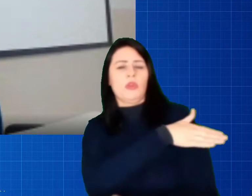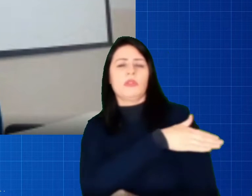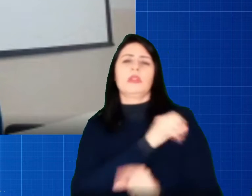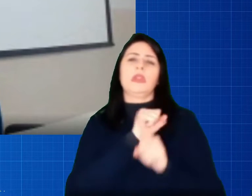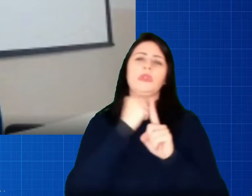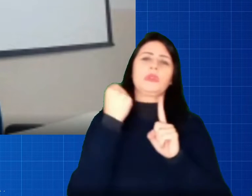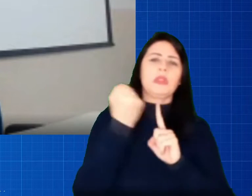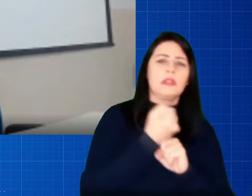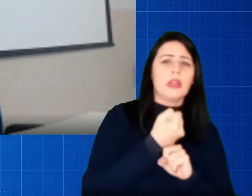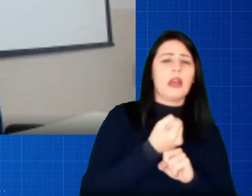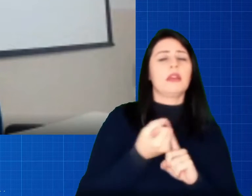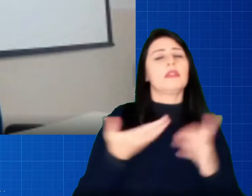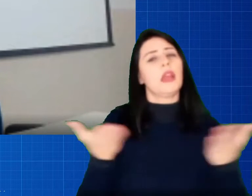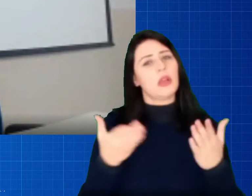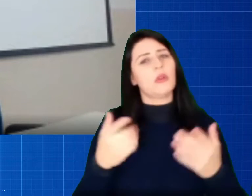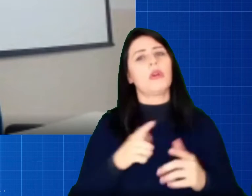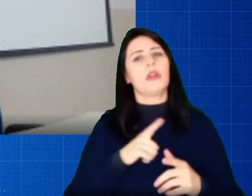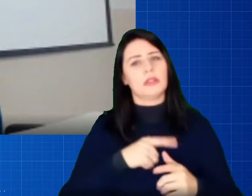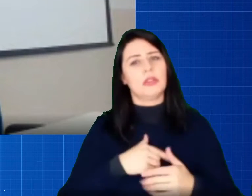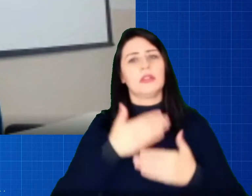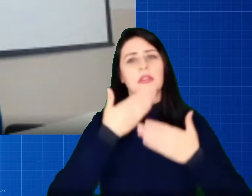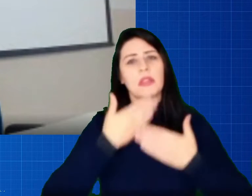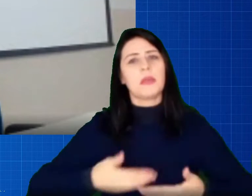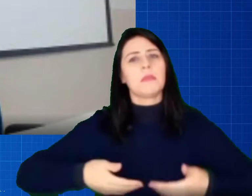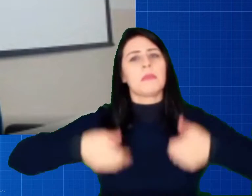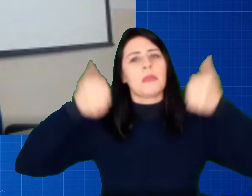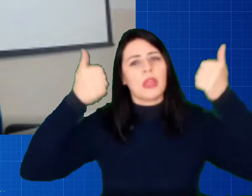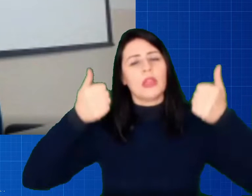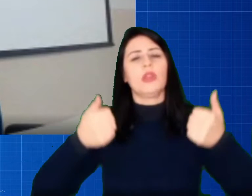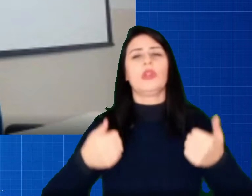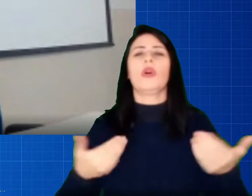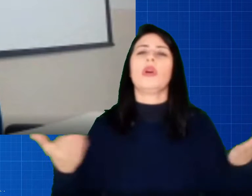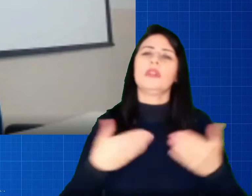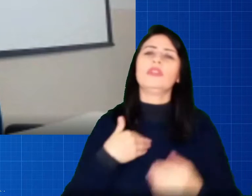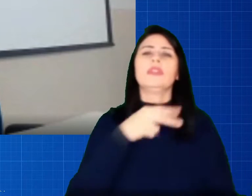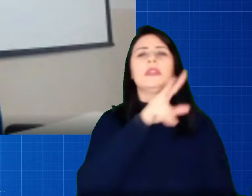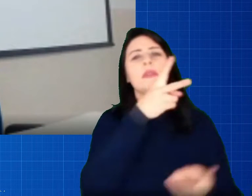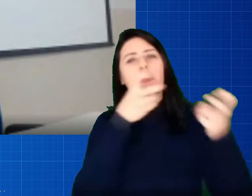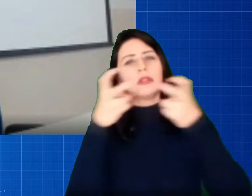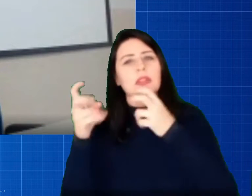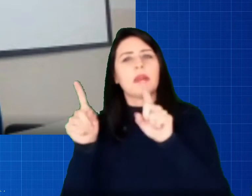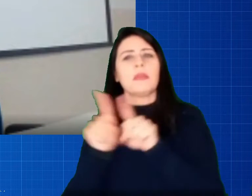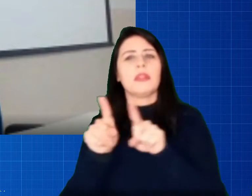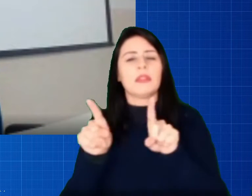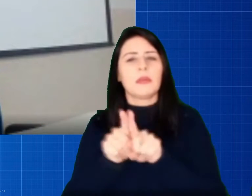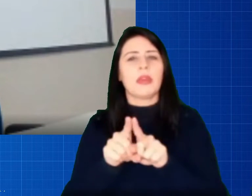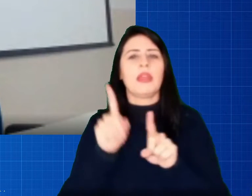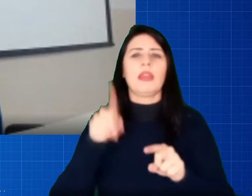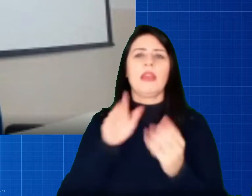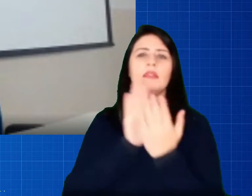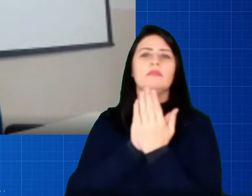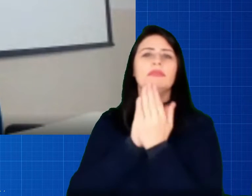preconceito. E a gente depara muito, Thaís, com a questão da